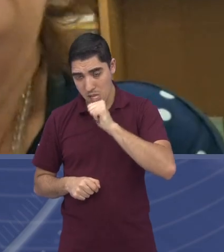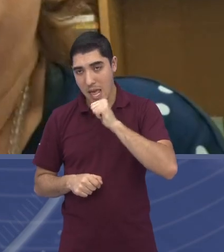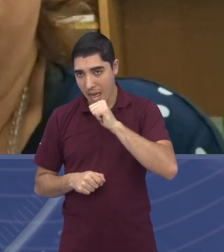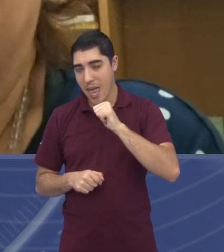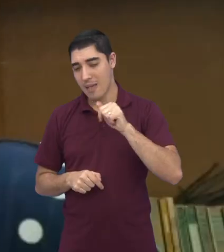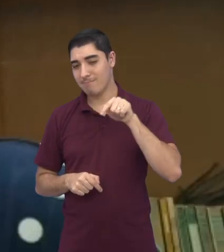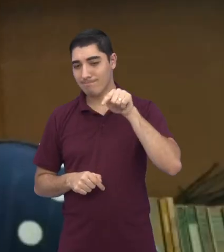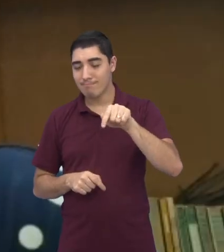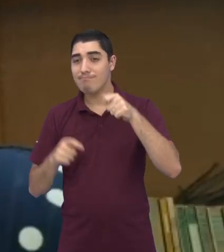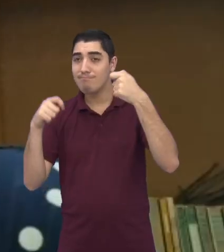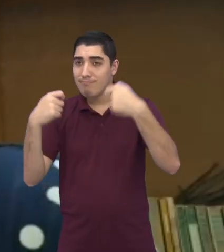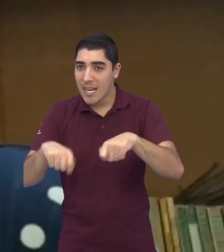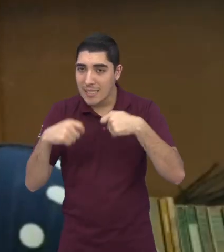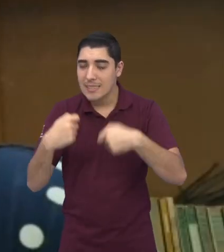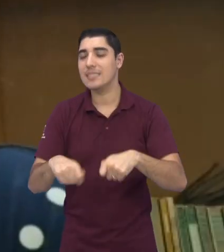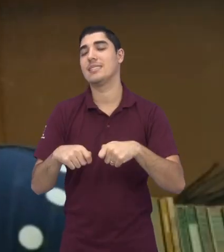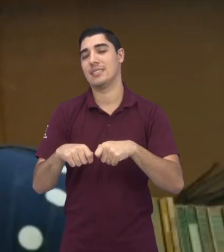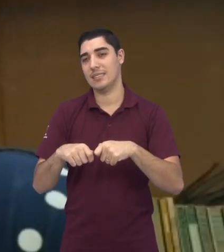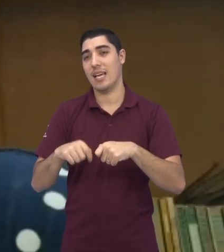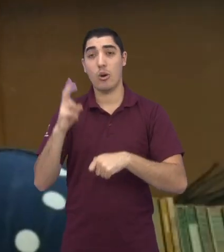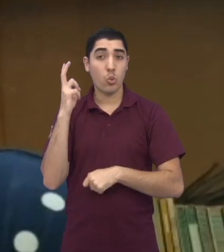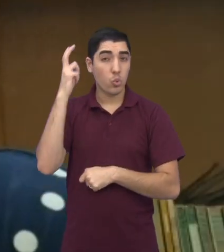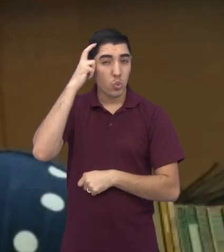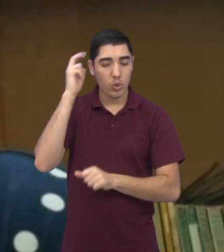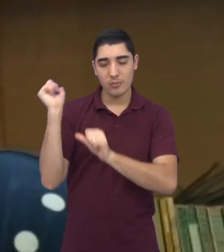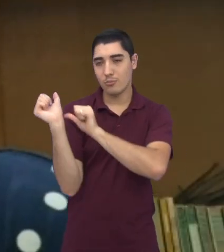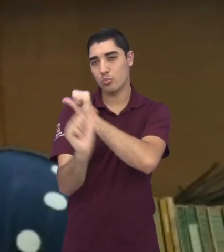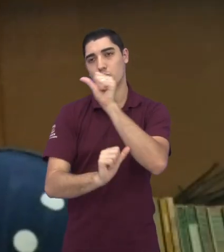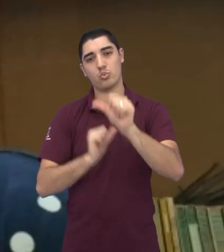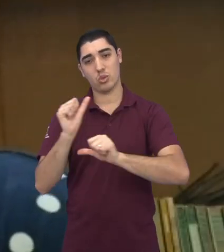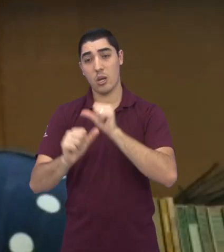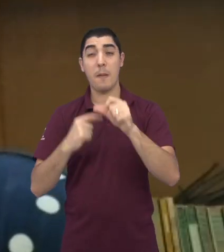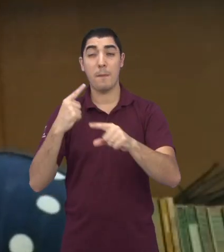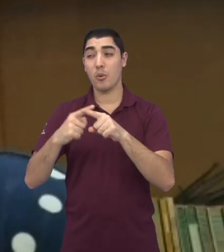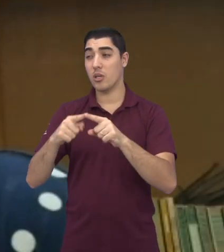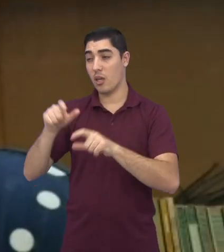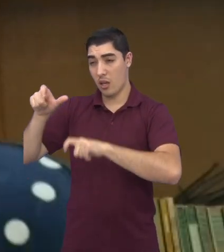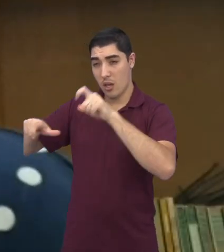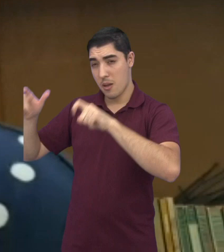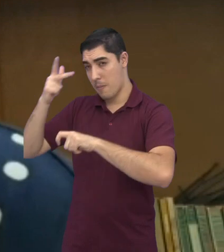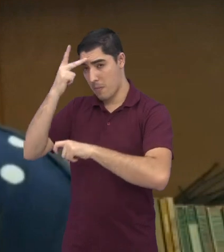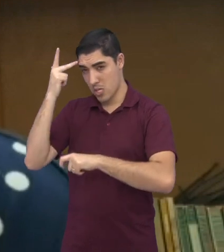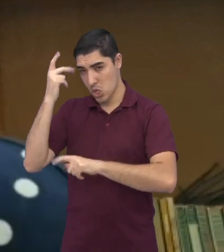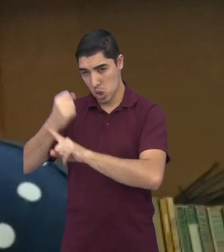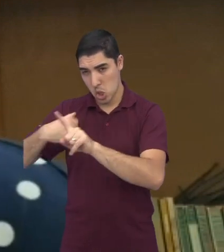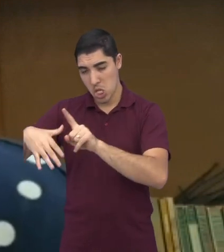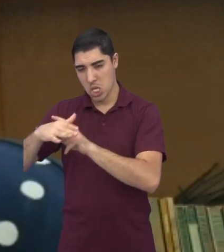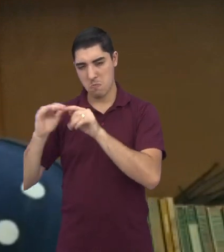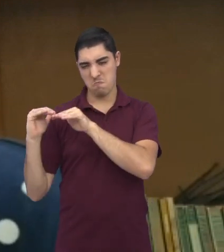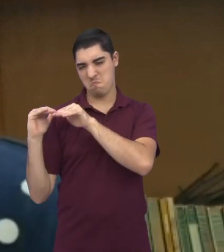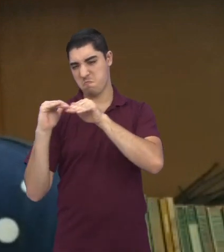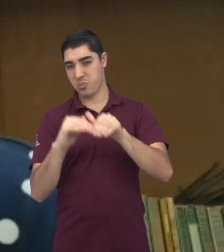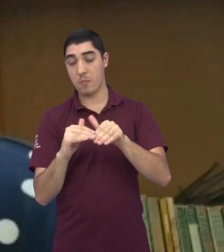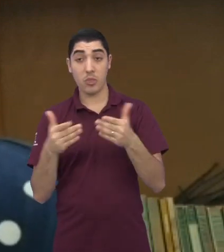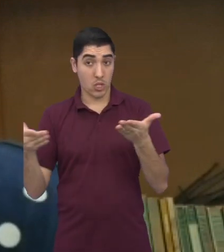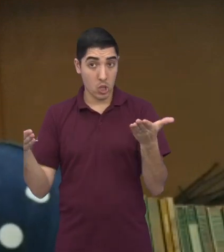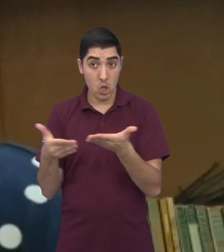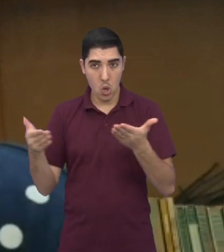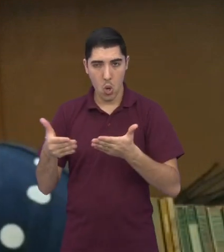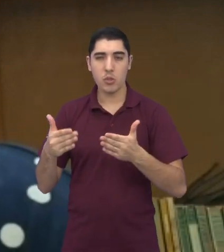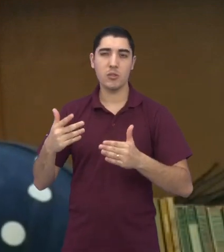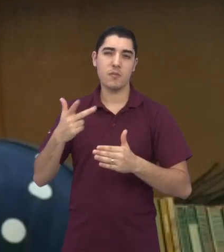precisa ser reconstruído, porque ele foi abafado e apropriado. E no padrão hoje de beleza